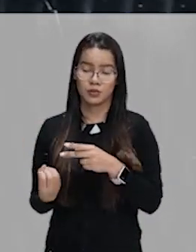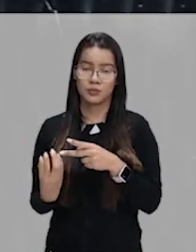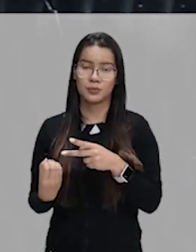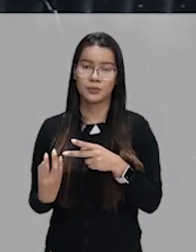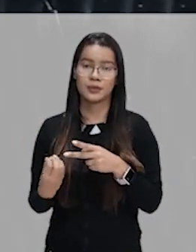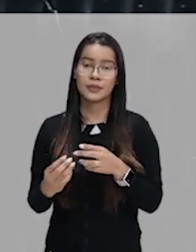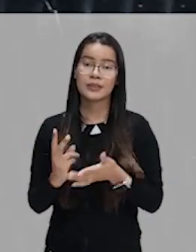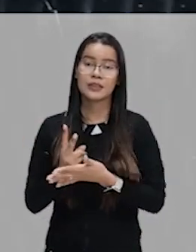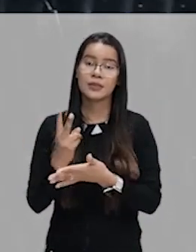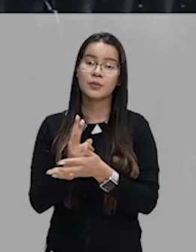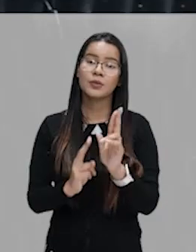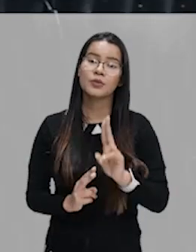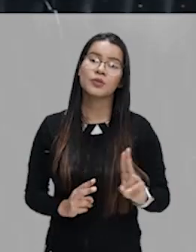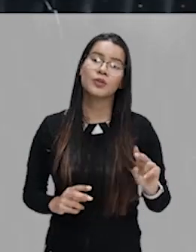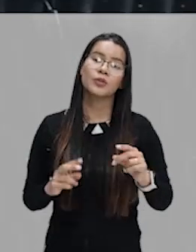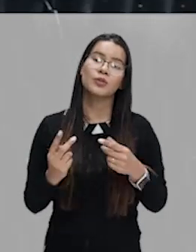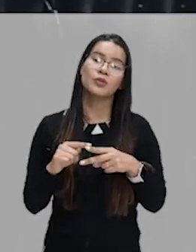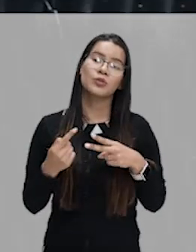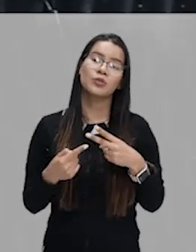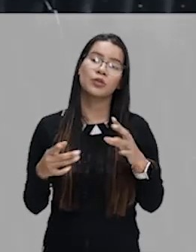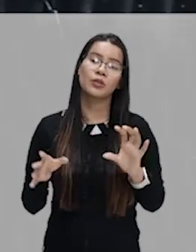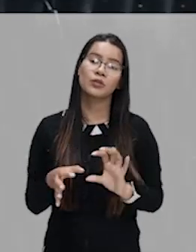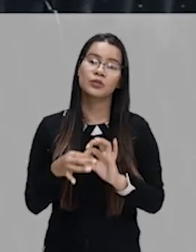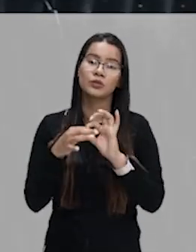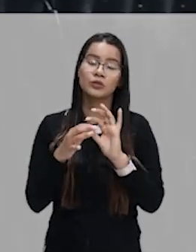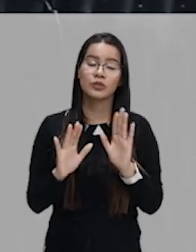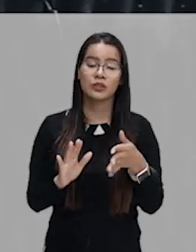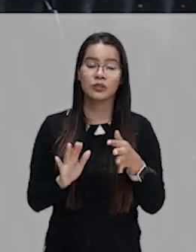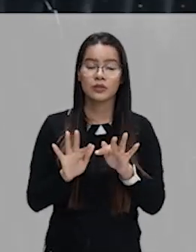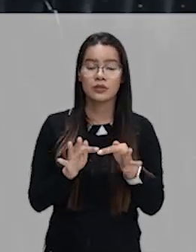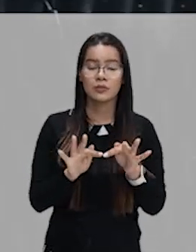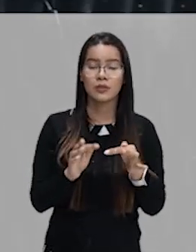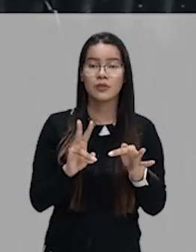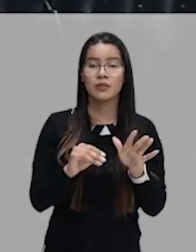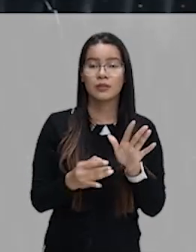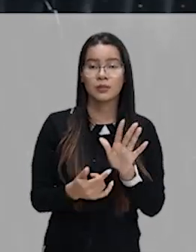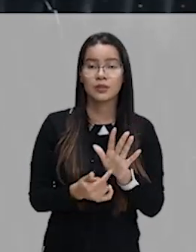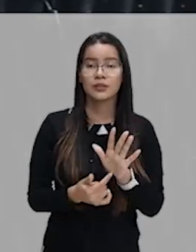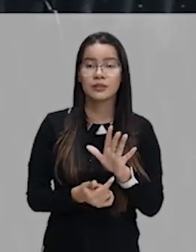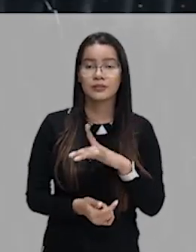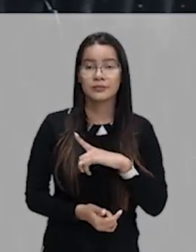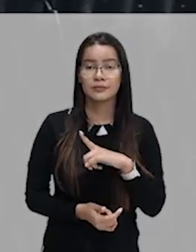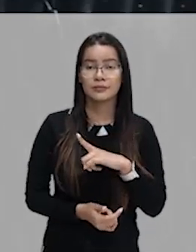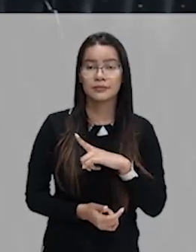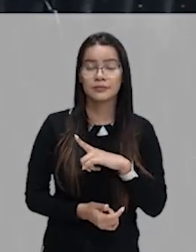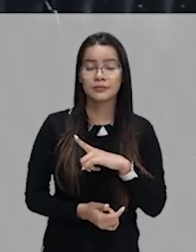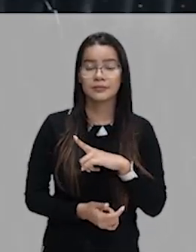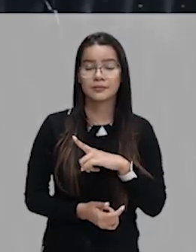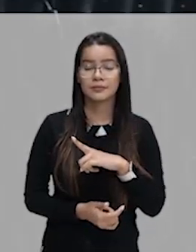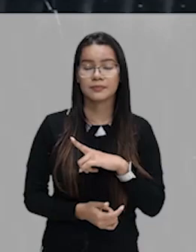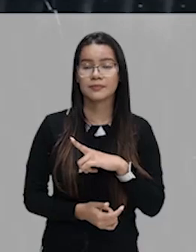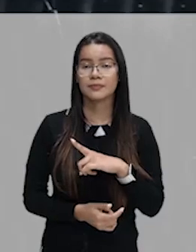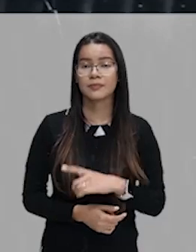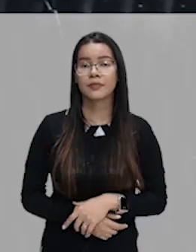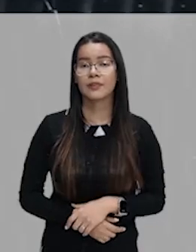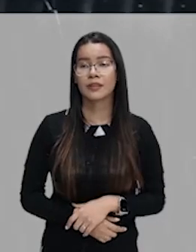dois juntos, tá? No passado simples, ele vai indicar a existência de elementos no